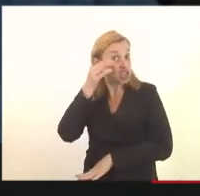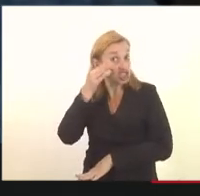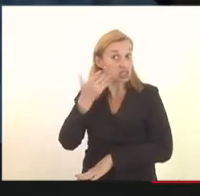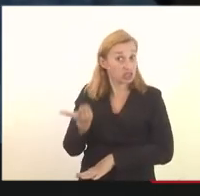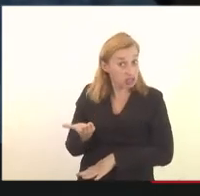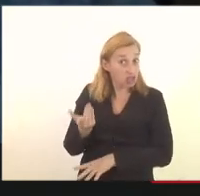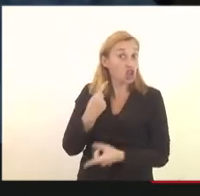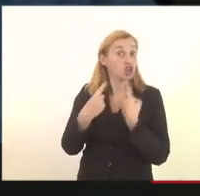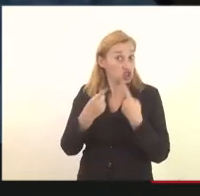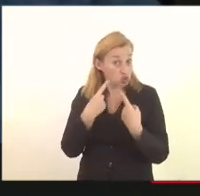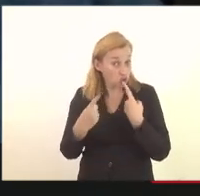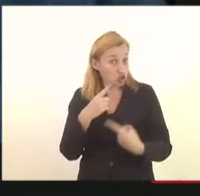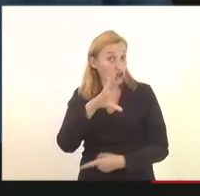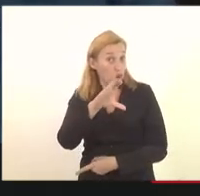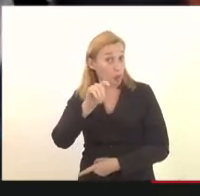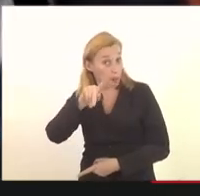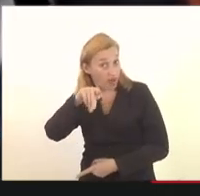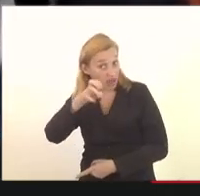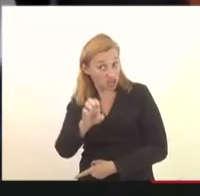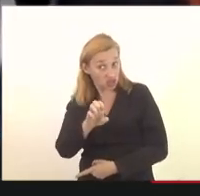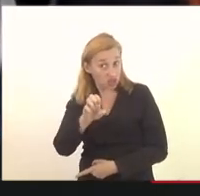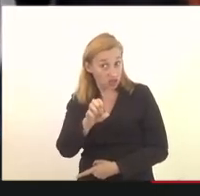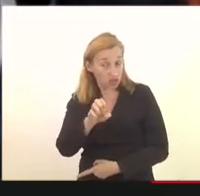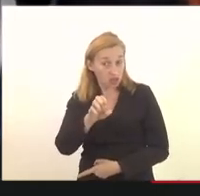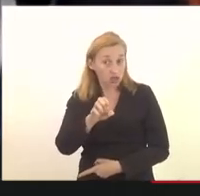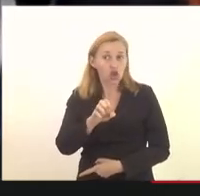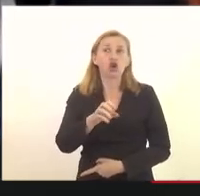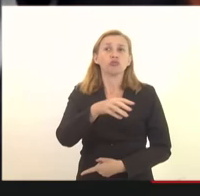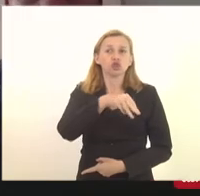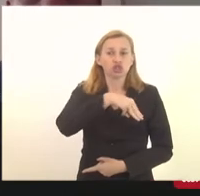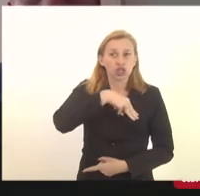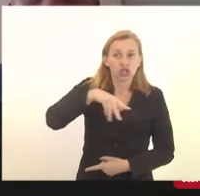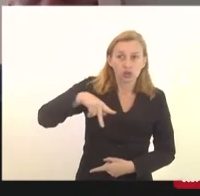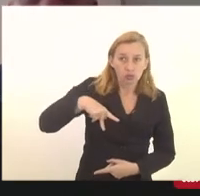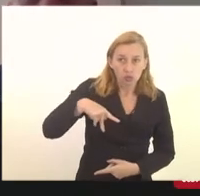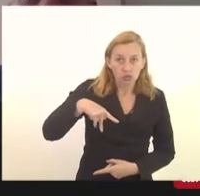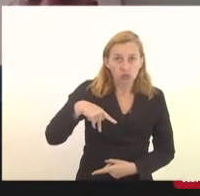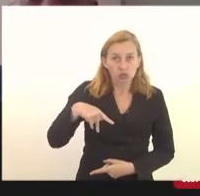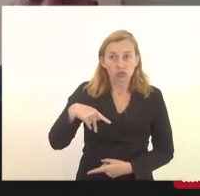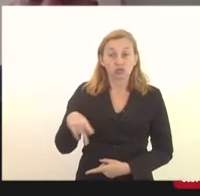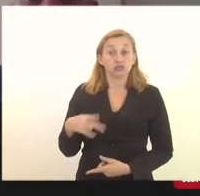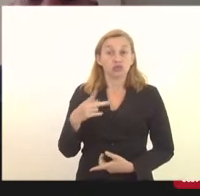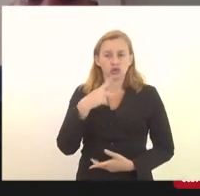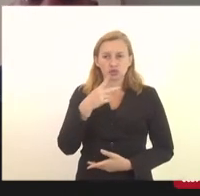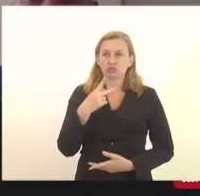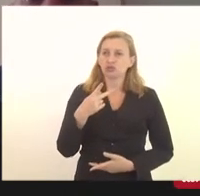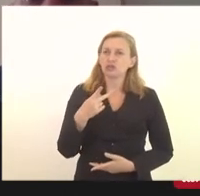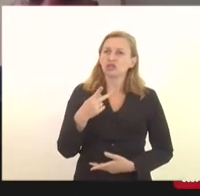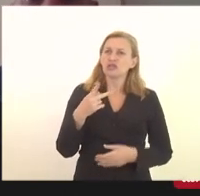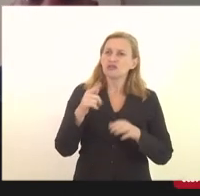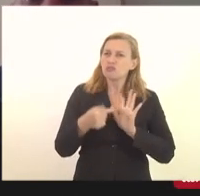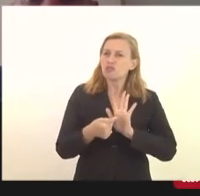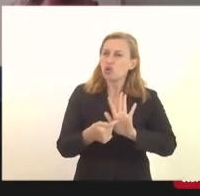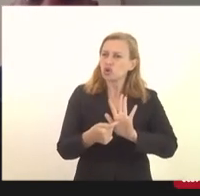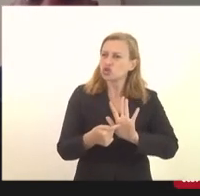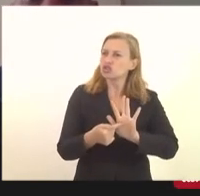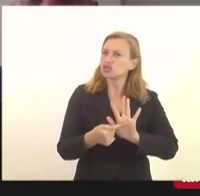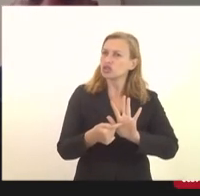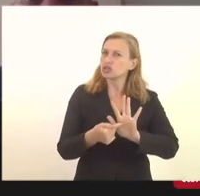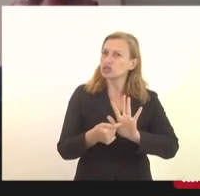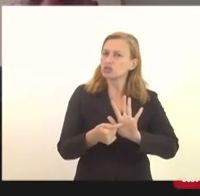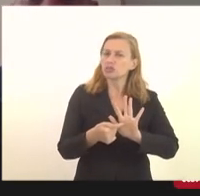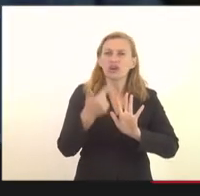vamos discutir com o Perge, que a posição do Ministério Público, no seu parecer, seja visível, para que se veja